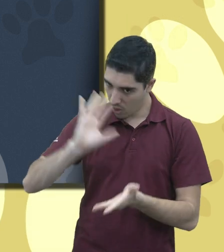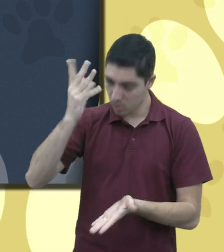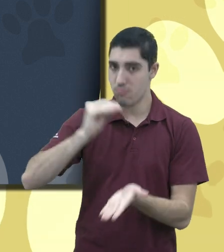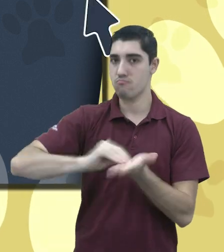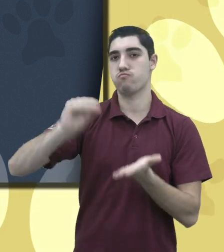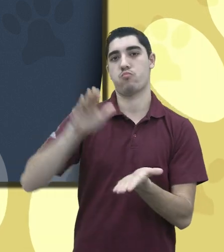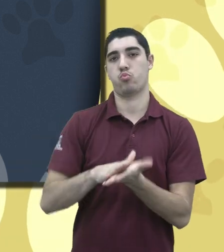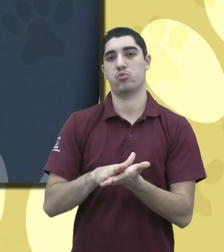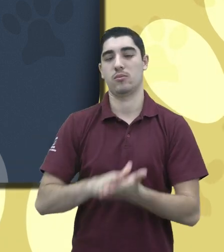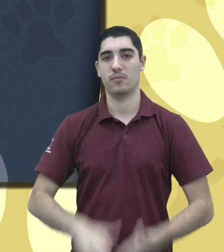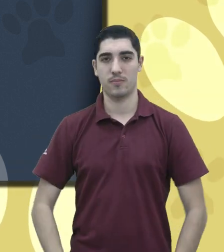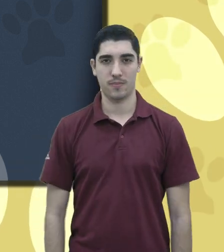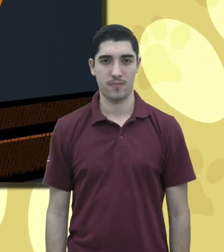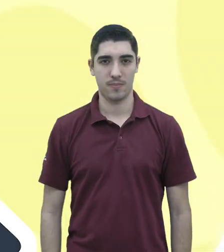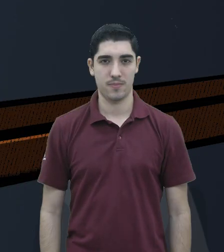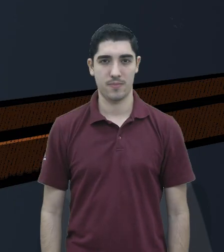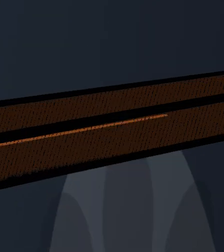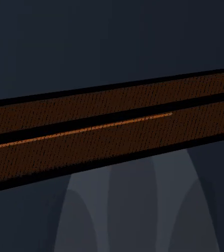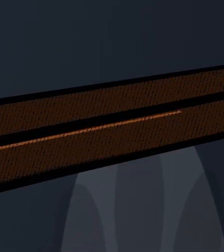ser multado.